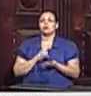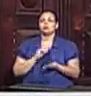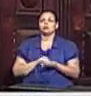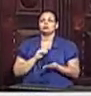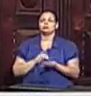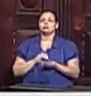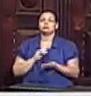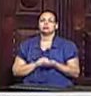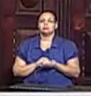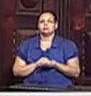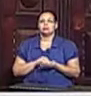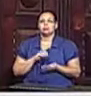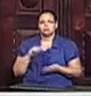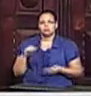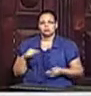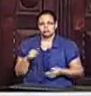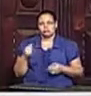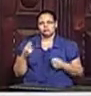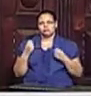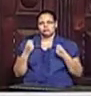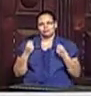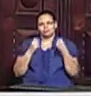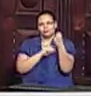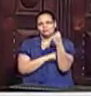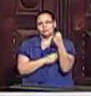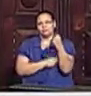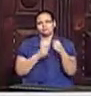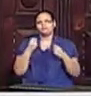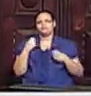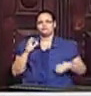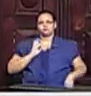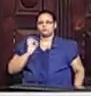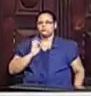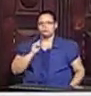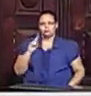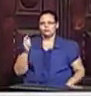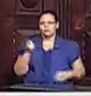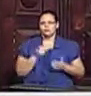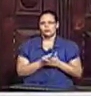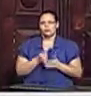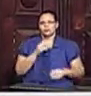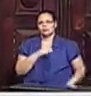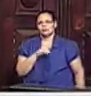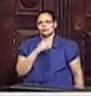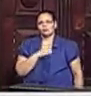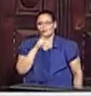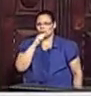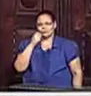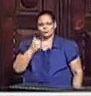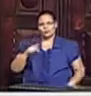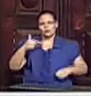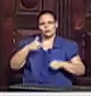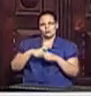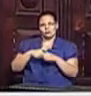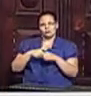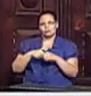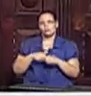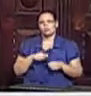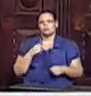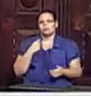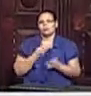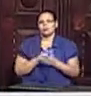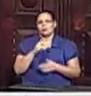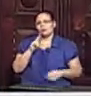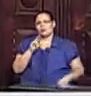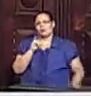condições operacionais das nossas forças policiais. Não se paga salário, não tem gasolina para os carros, não se paga o RAS, não